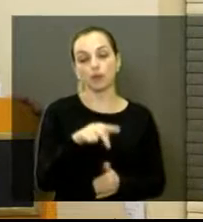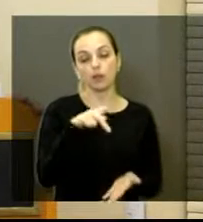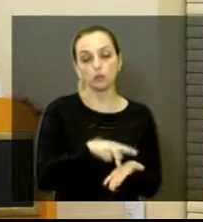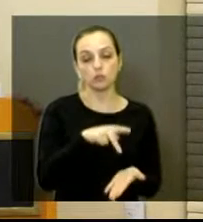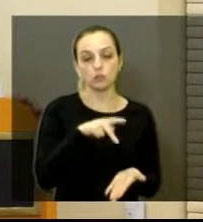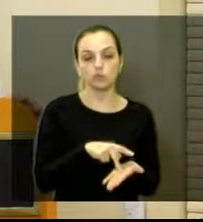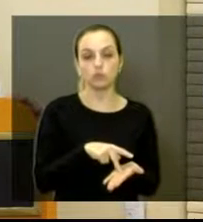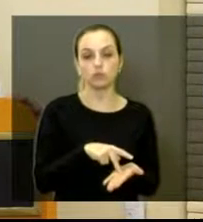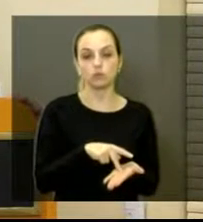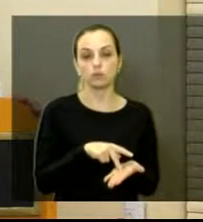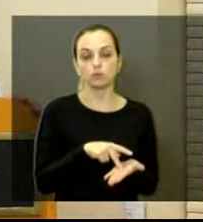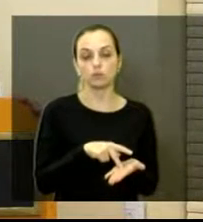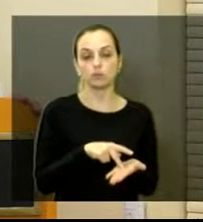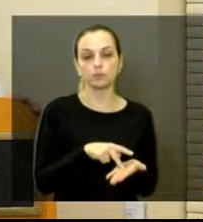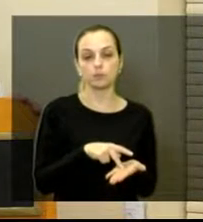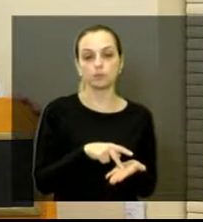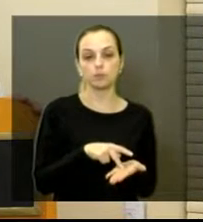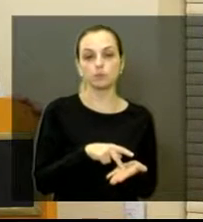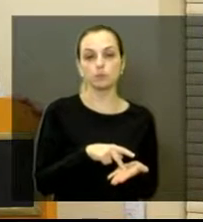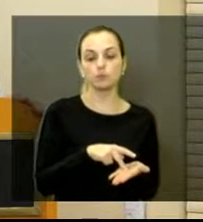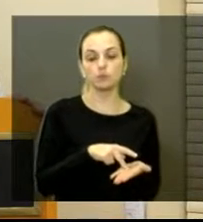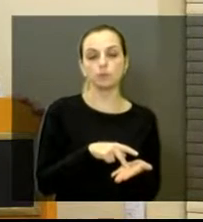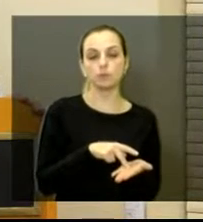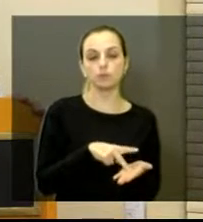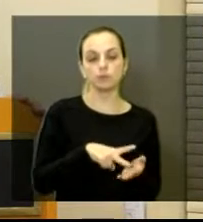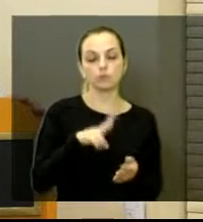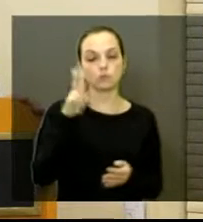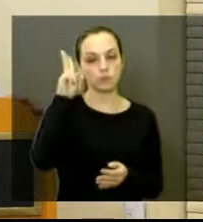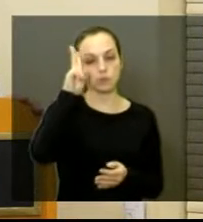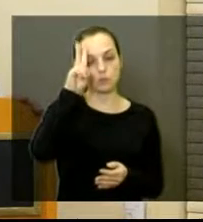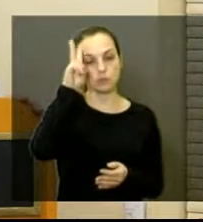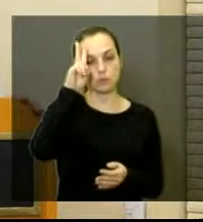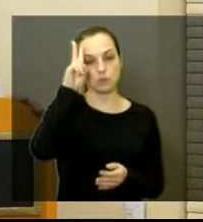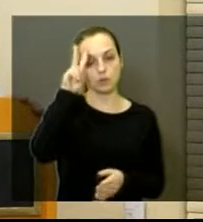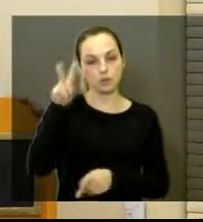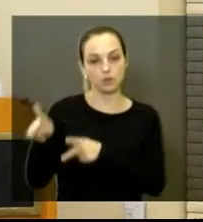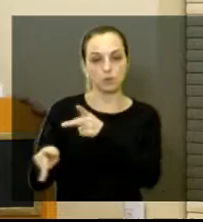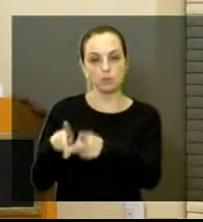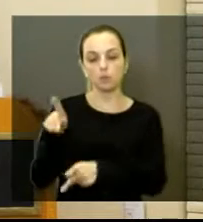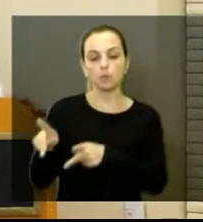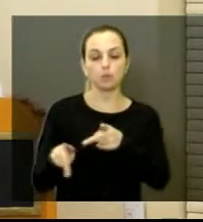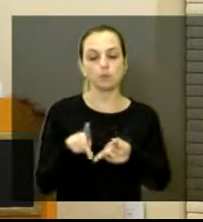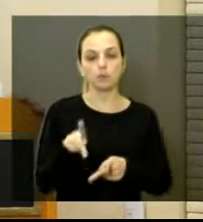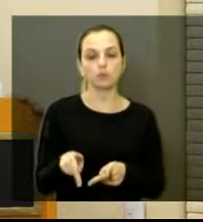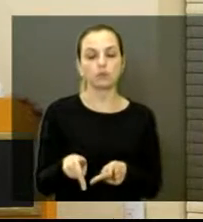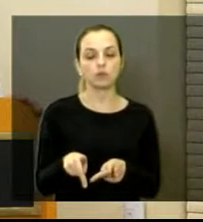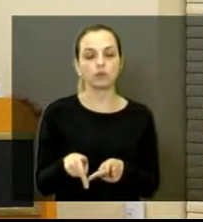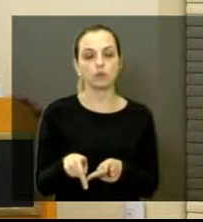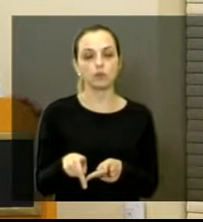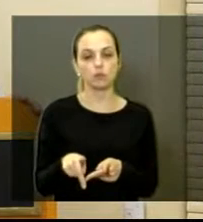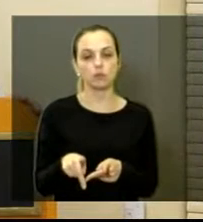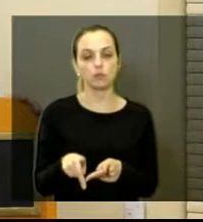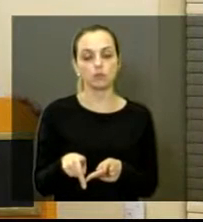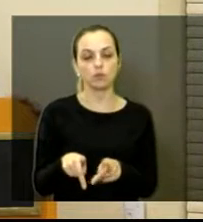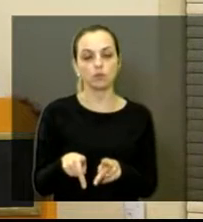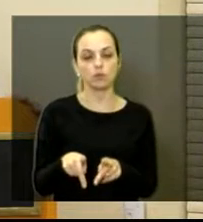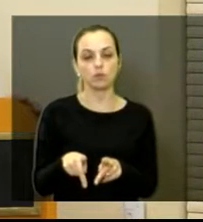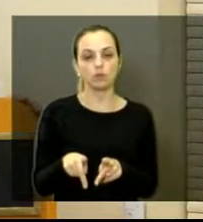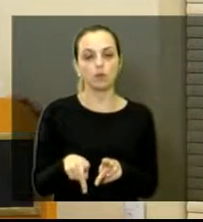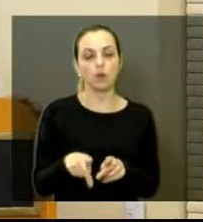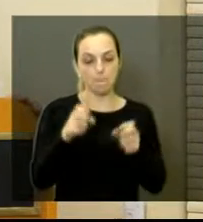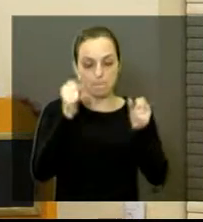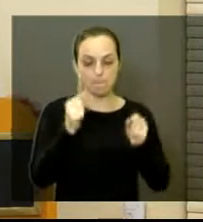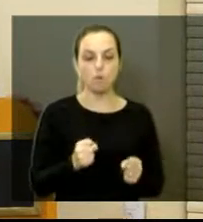certeza a lembrança de que a população, mais um minuto, que a população